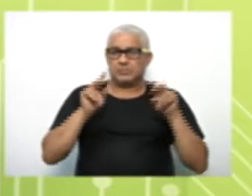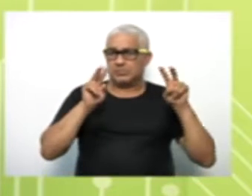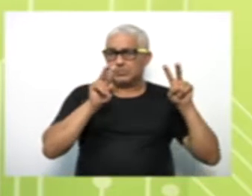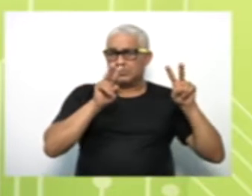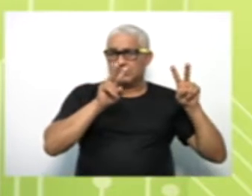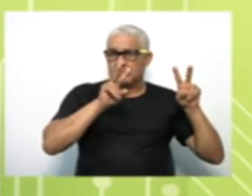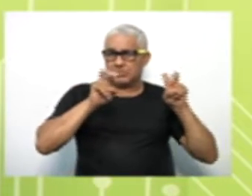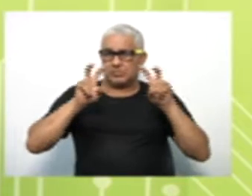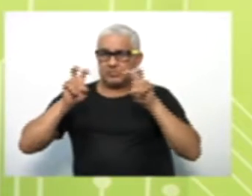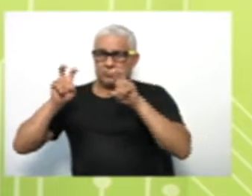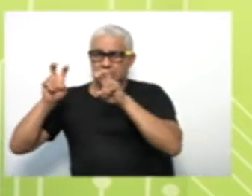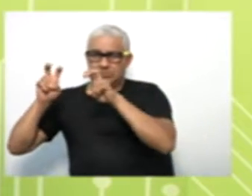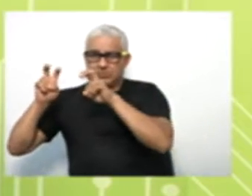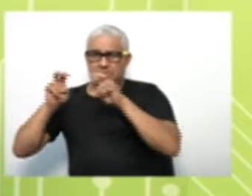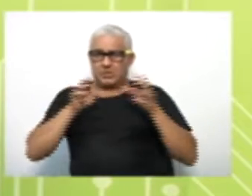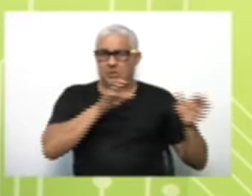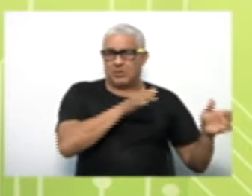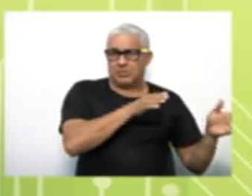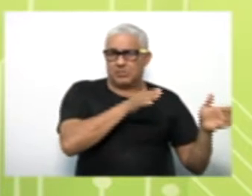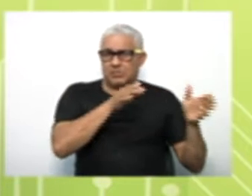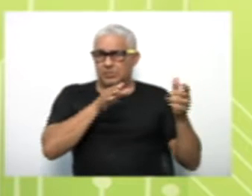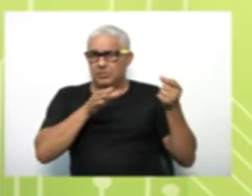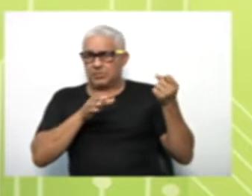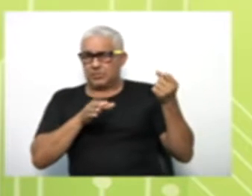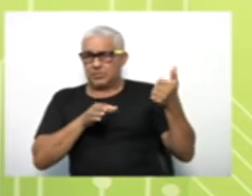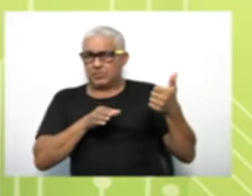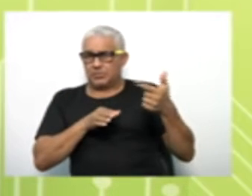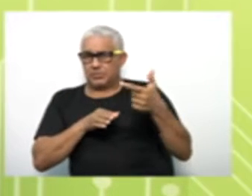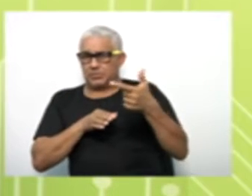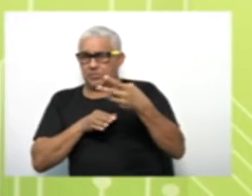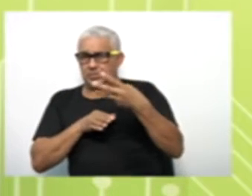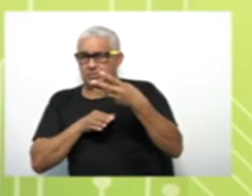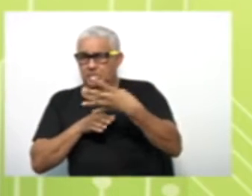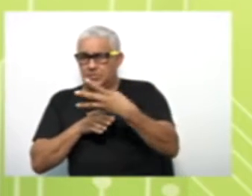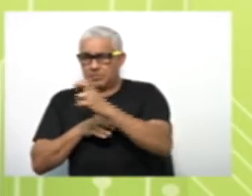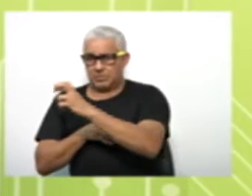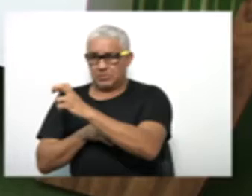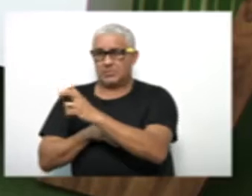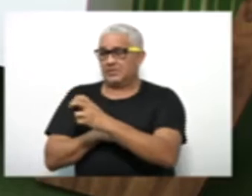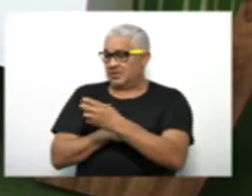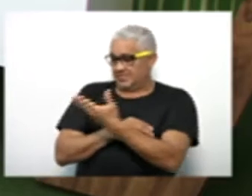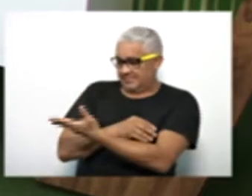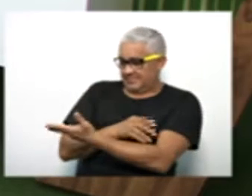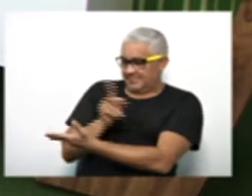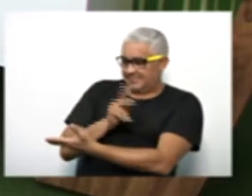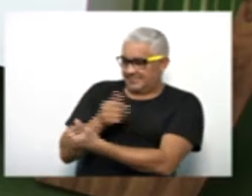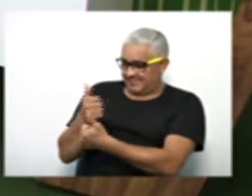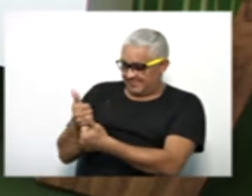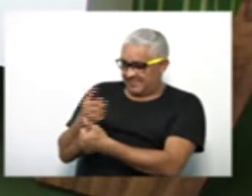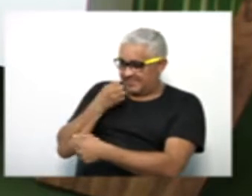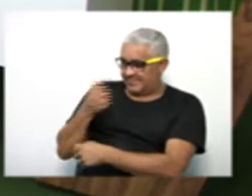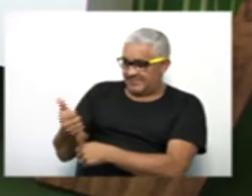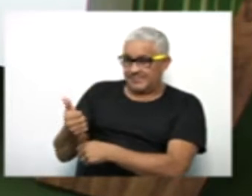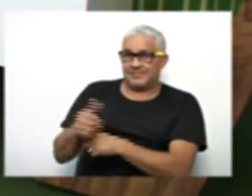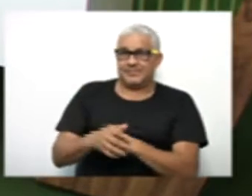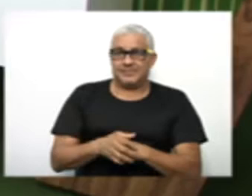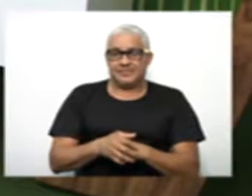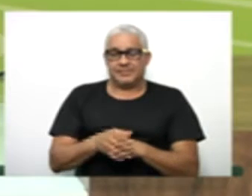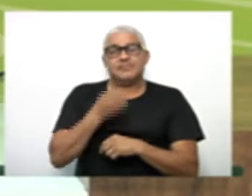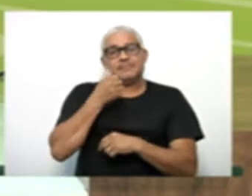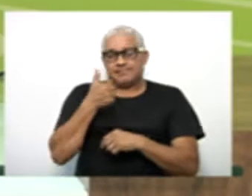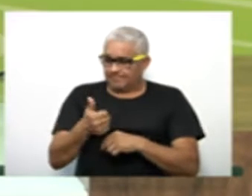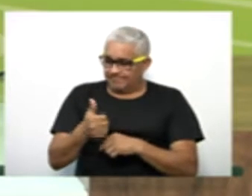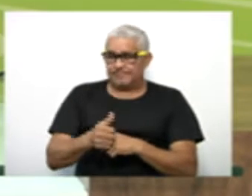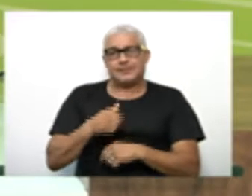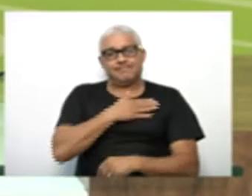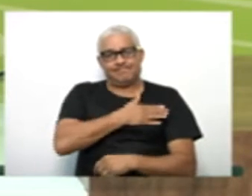foram abordados no decorrer da aula 1, 2, 3, 4 e 5. Olá professor, tudo bem? Professor, tudo bem? Mais uma vez é